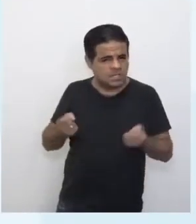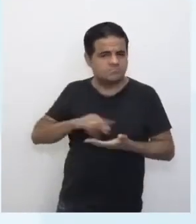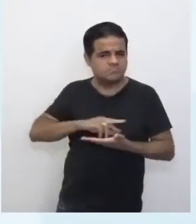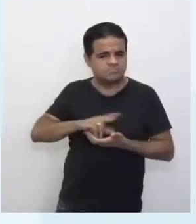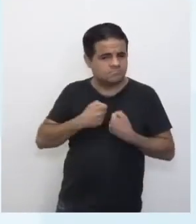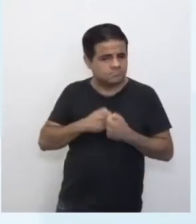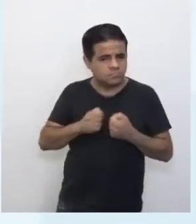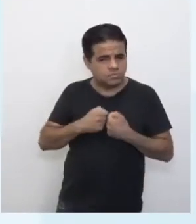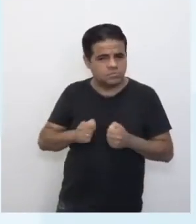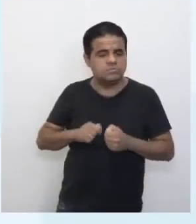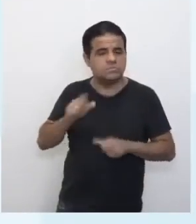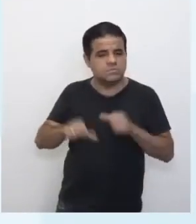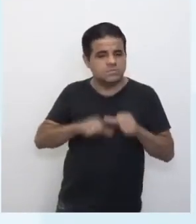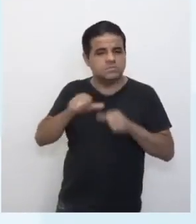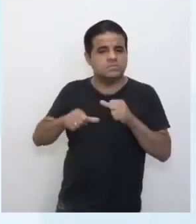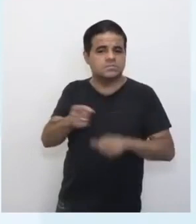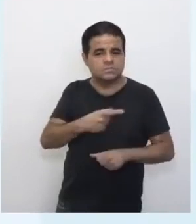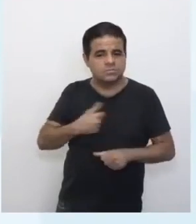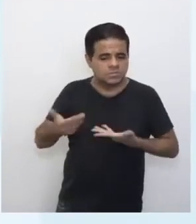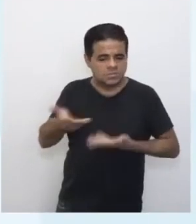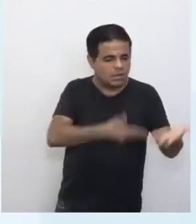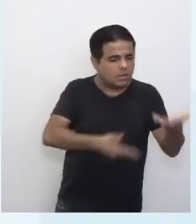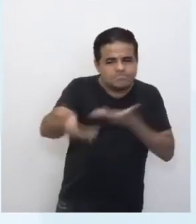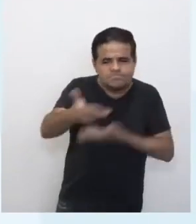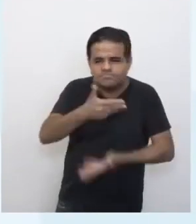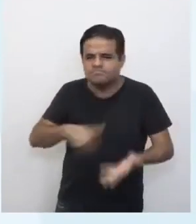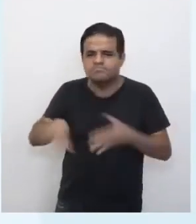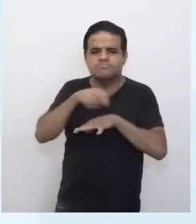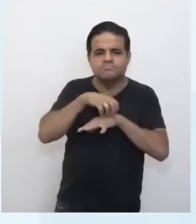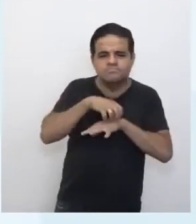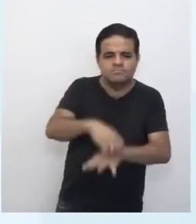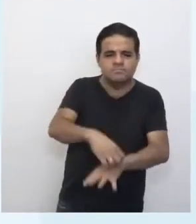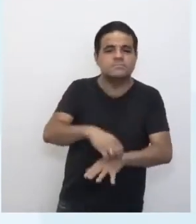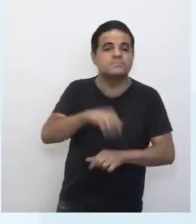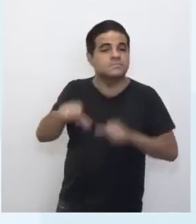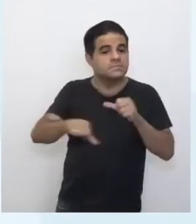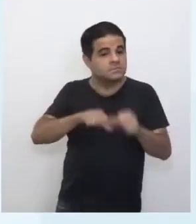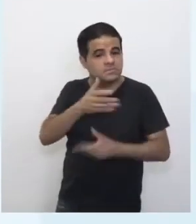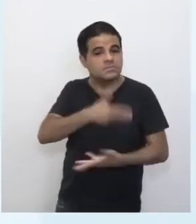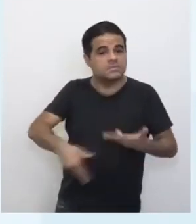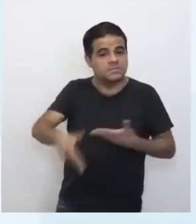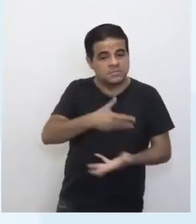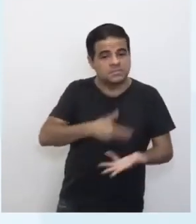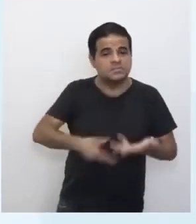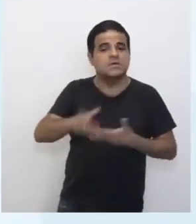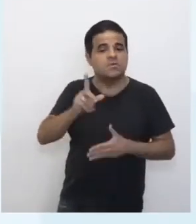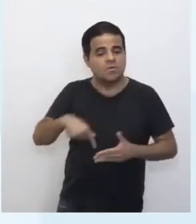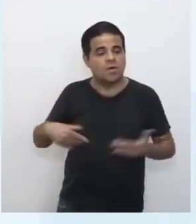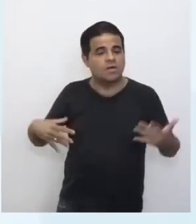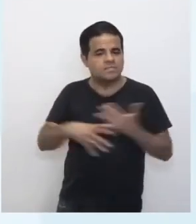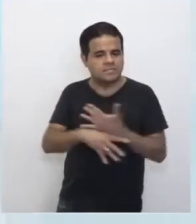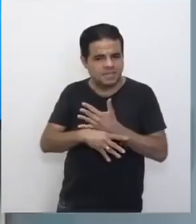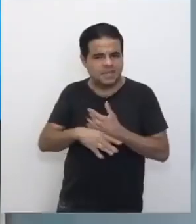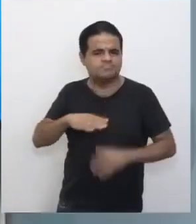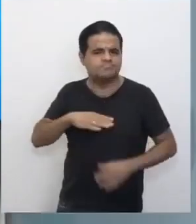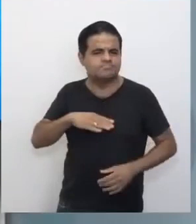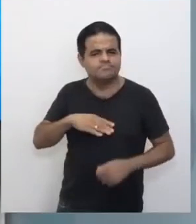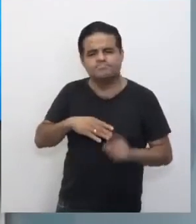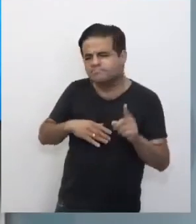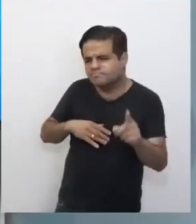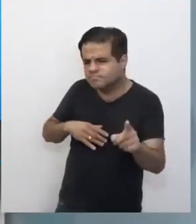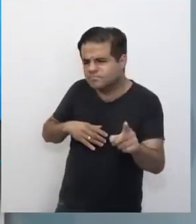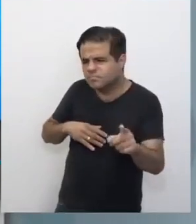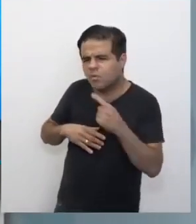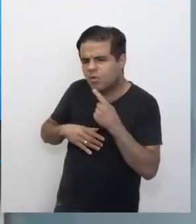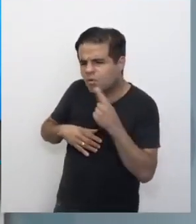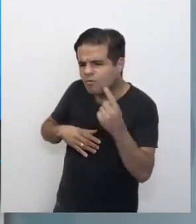ônibus. Transformaria nossa relação com as cidades. Olha só, transformaria nossa relação com as cidades. Então, quando